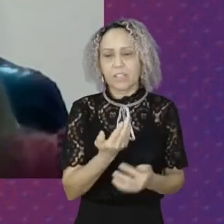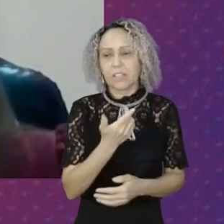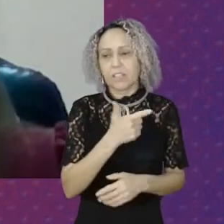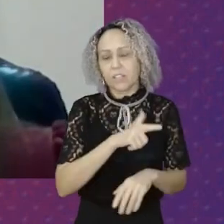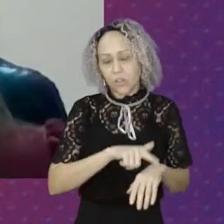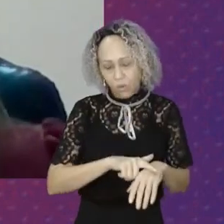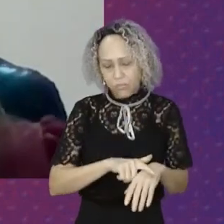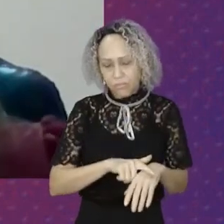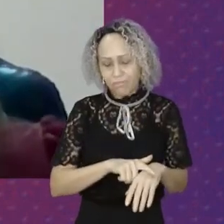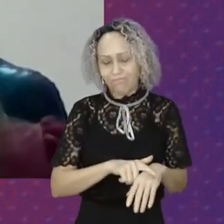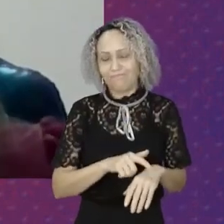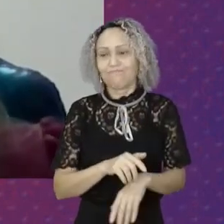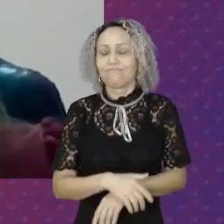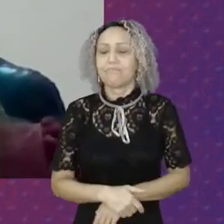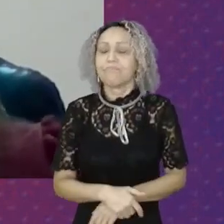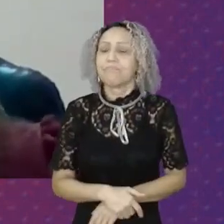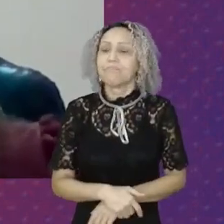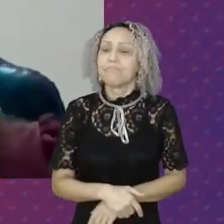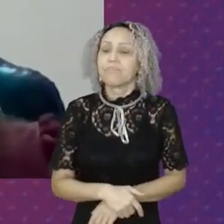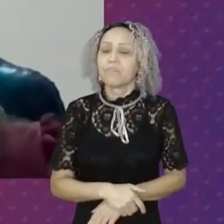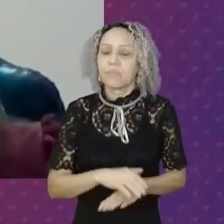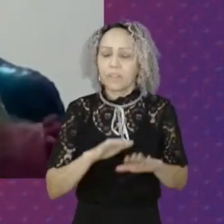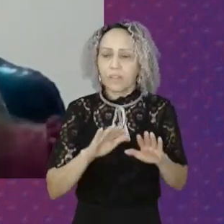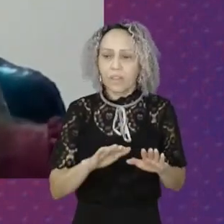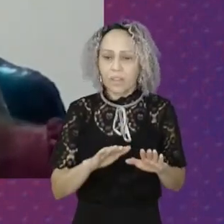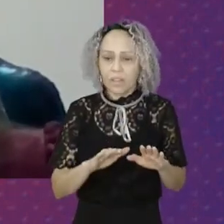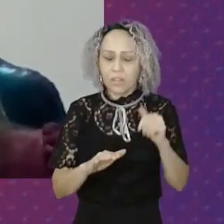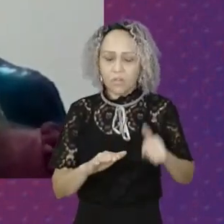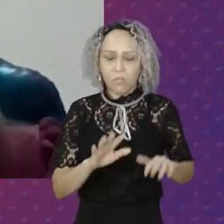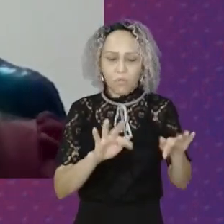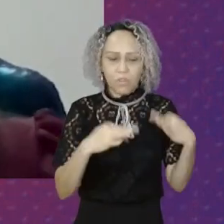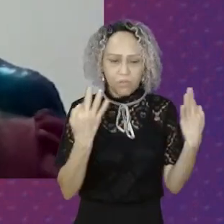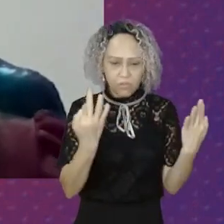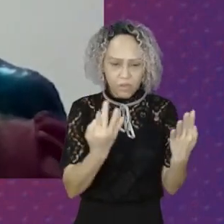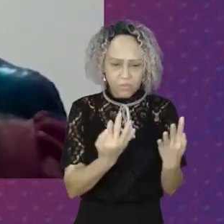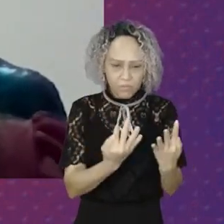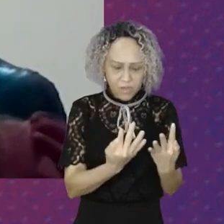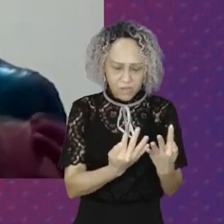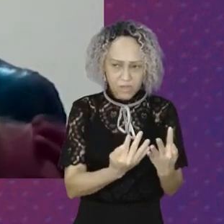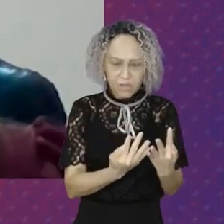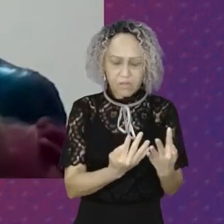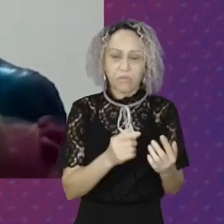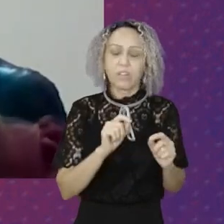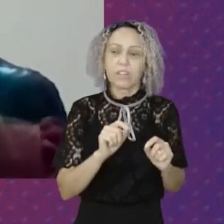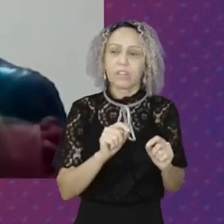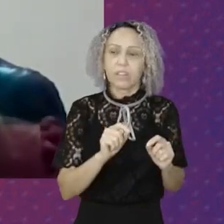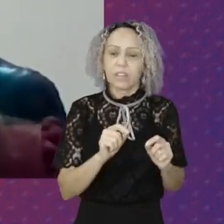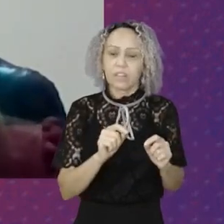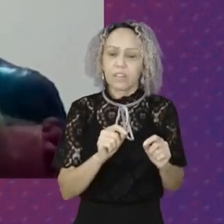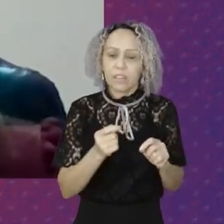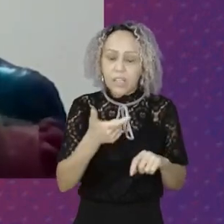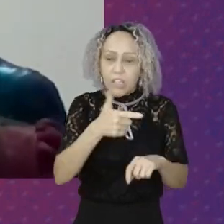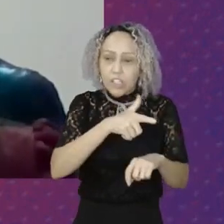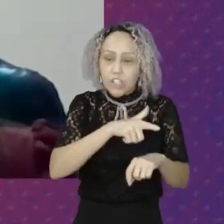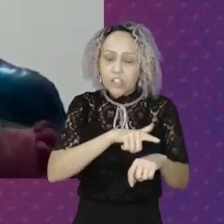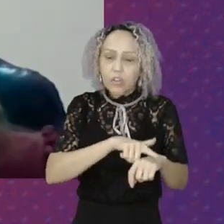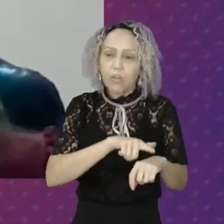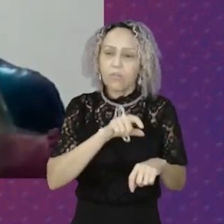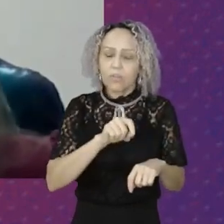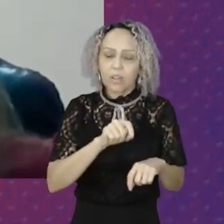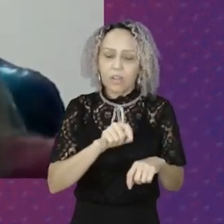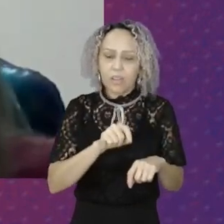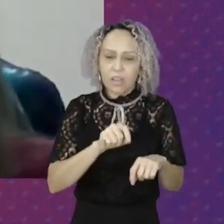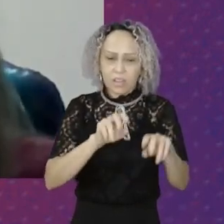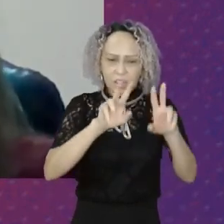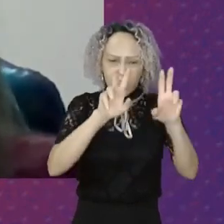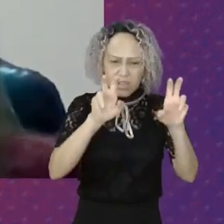Brasil. Então, retoma-se o Bolsa Família, trazendo novamente essas